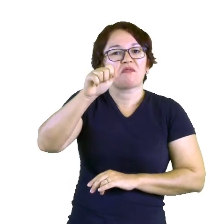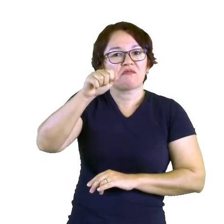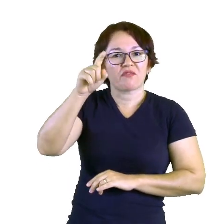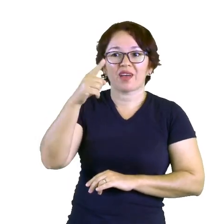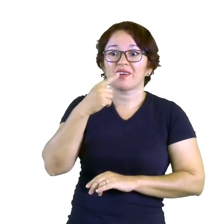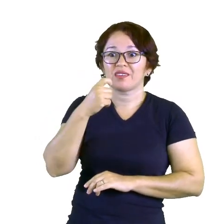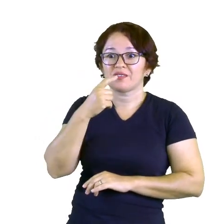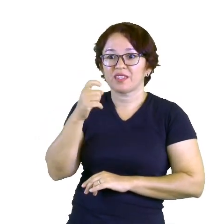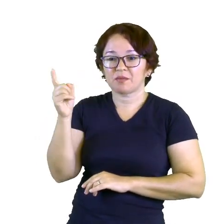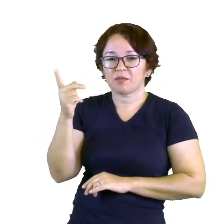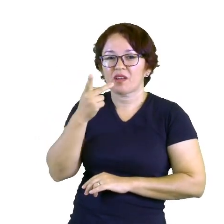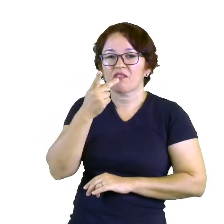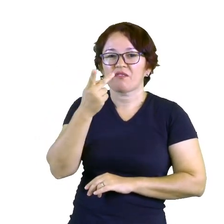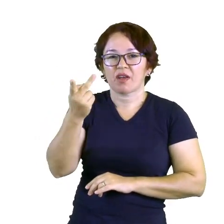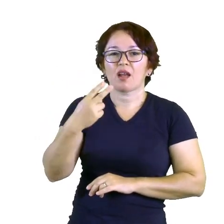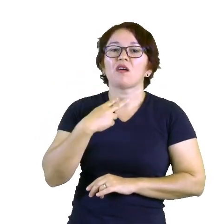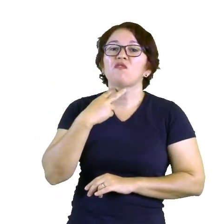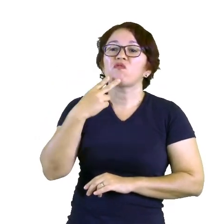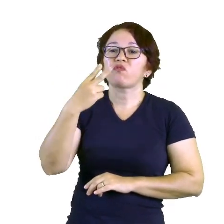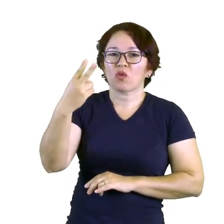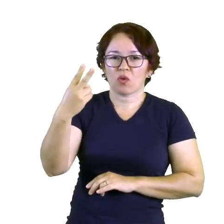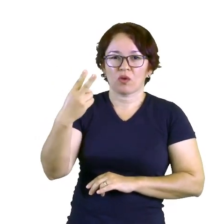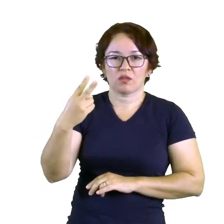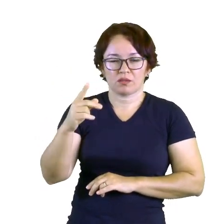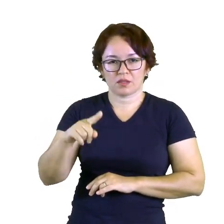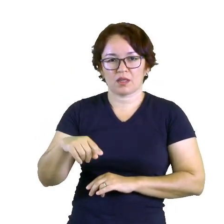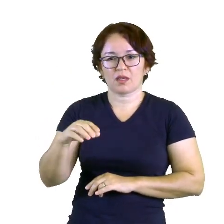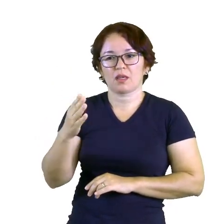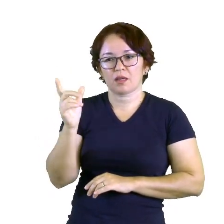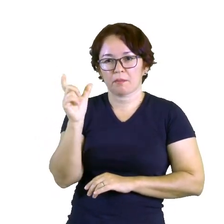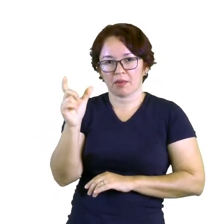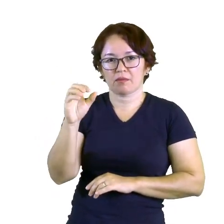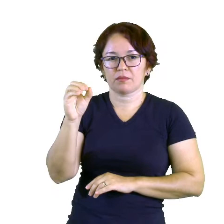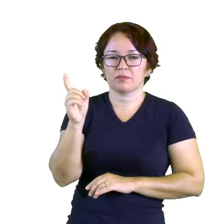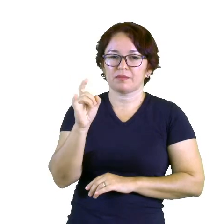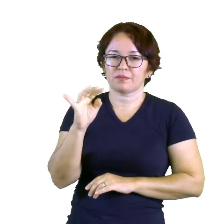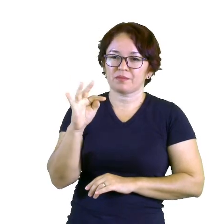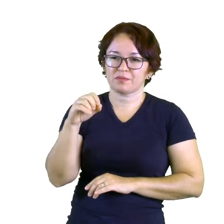sílaba. Então, ela é classificada como oxítona.